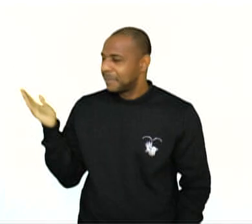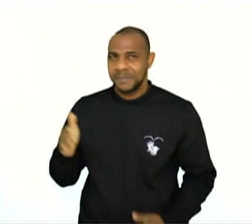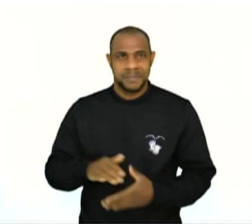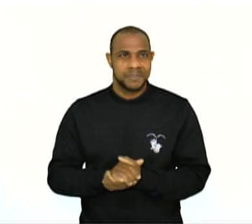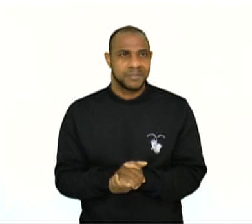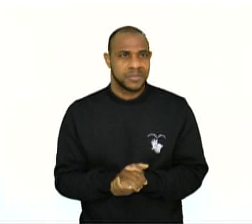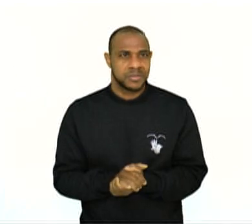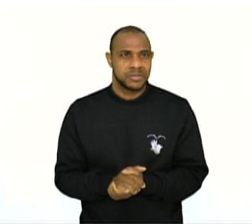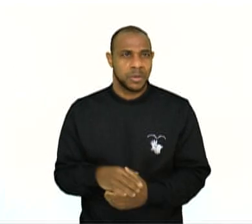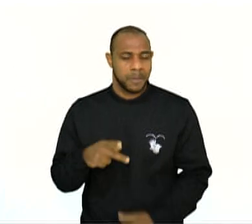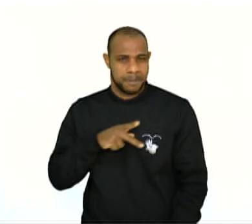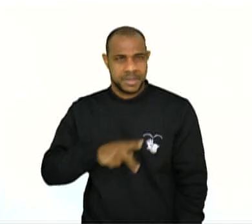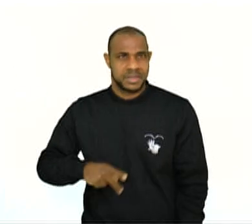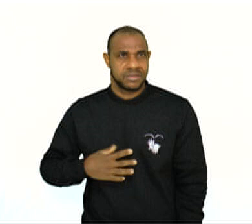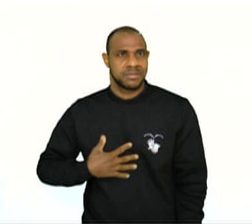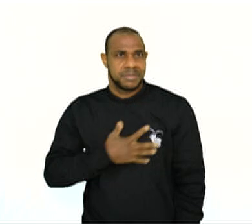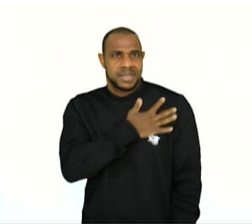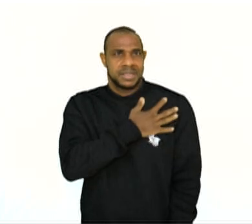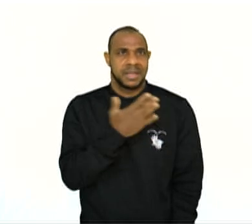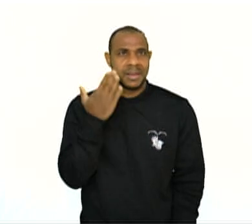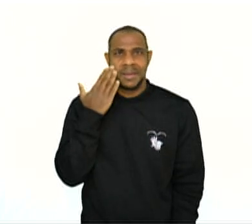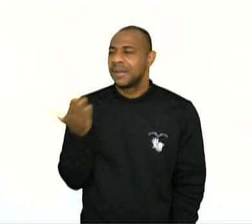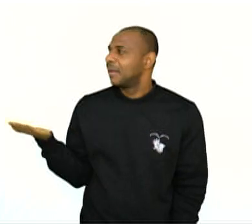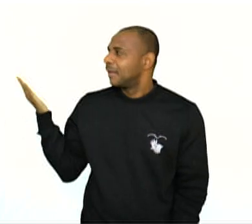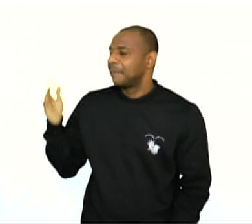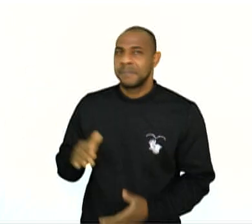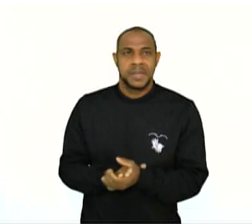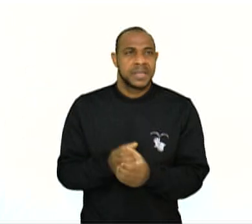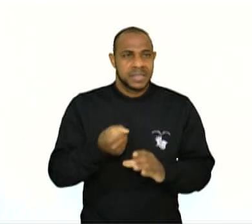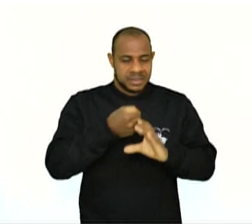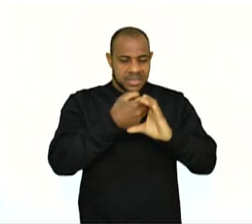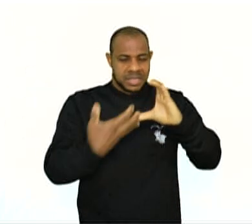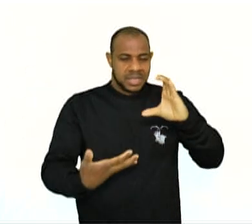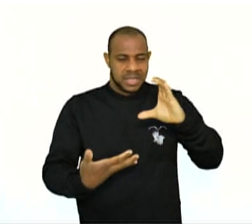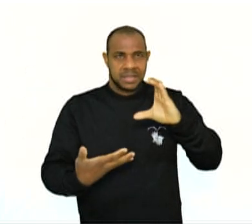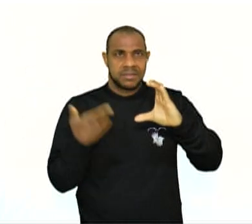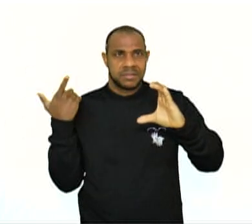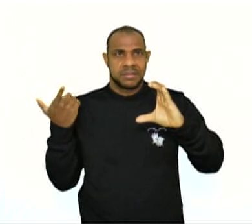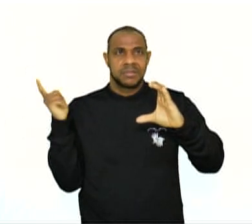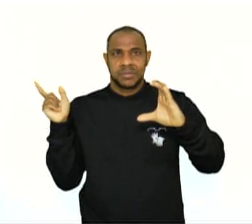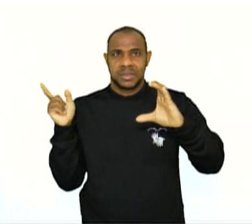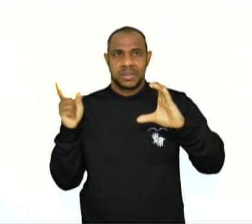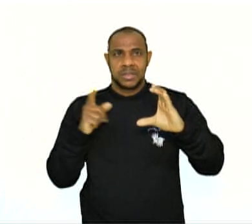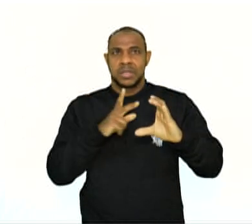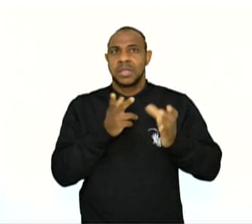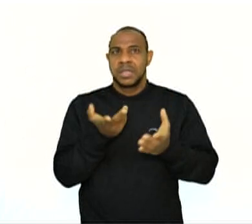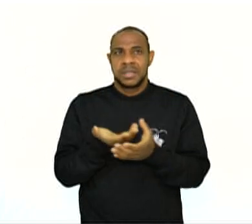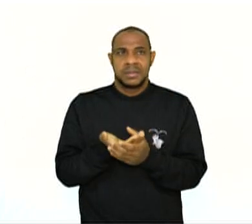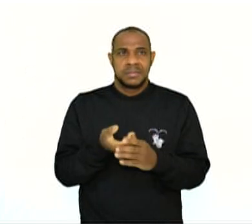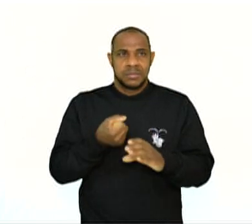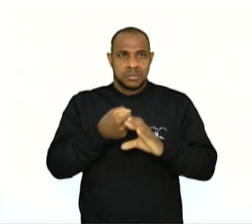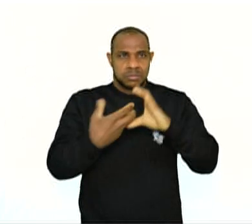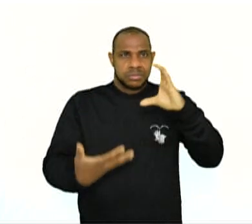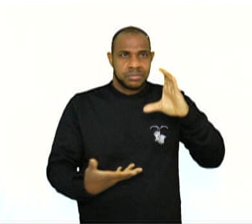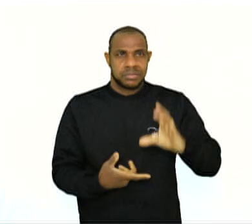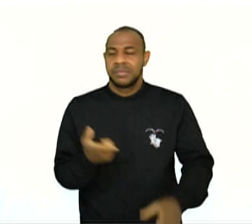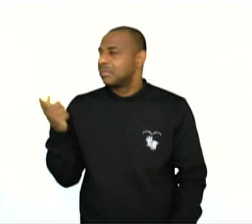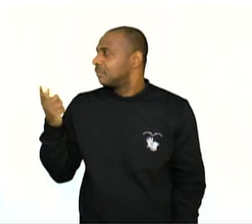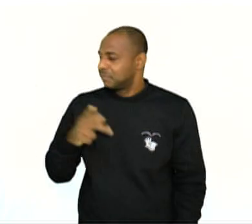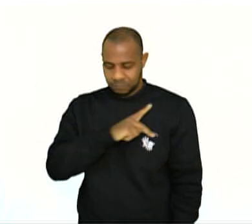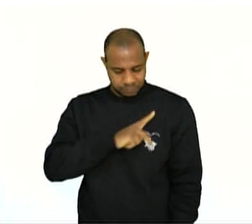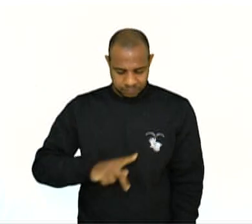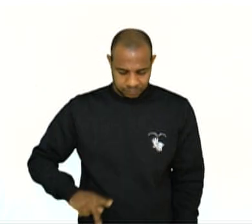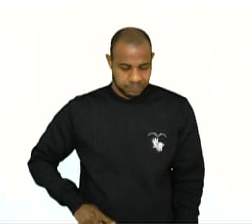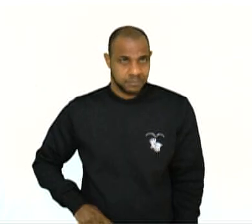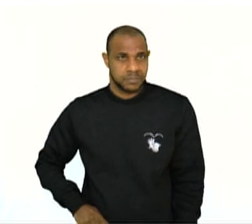militares. Como característica desses governos, temos que ele é ditatorial e autoritário. Ditatorial por quê? Guarda a seguinte